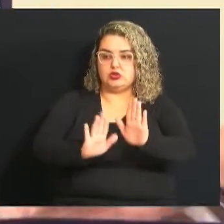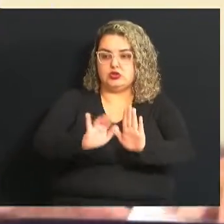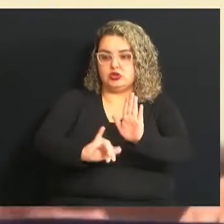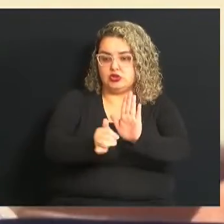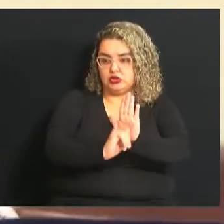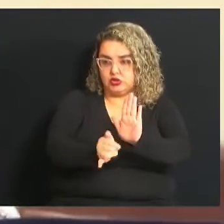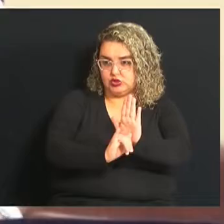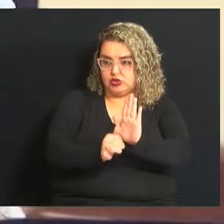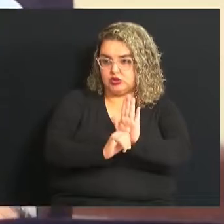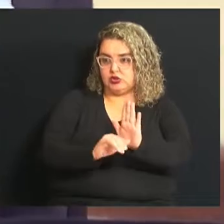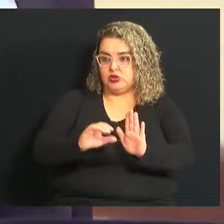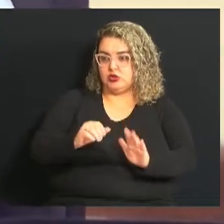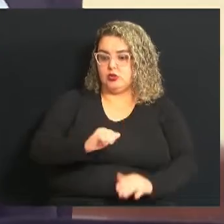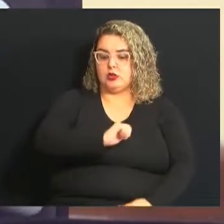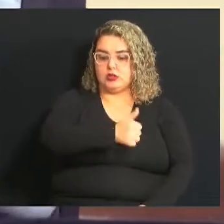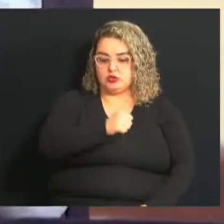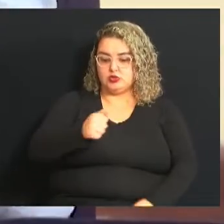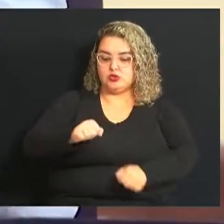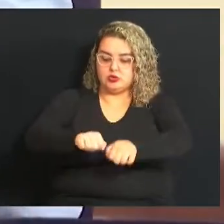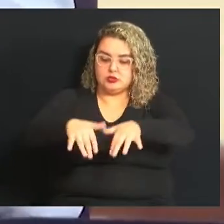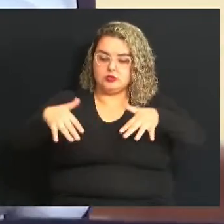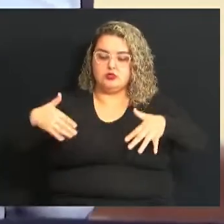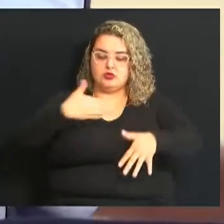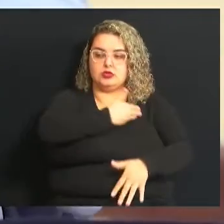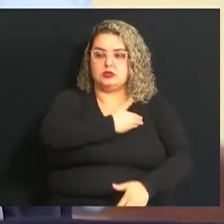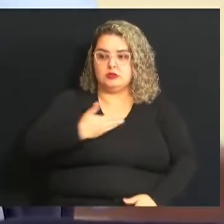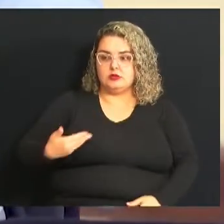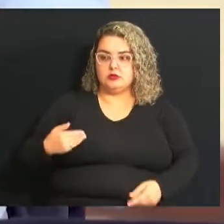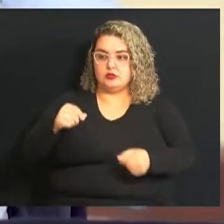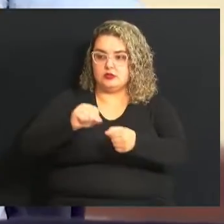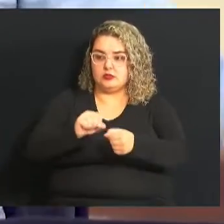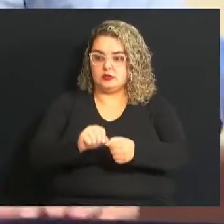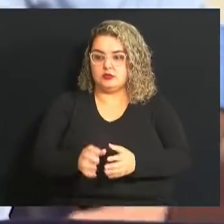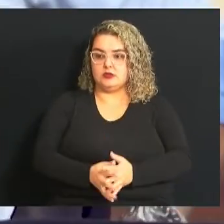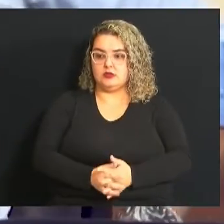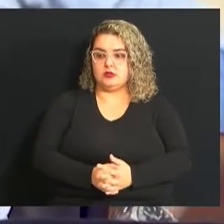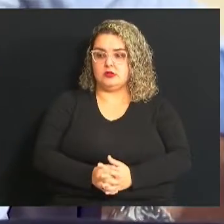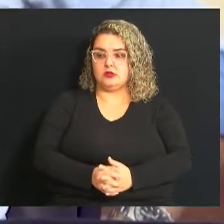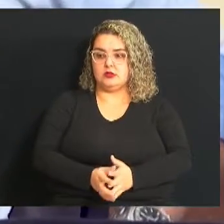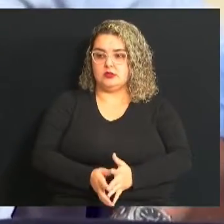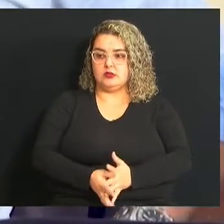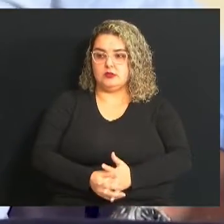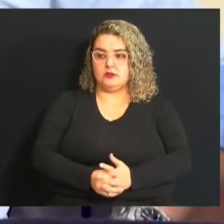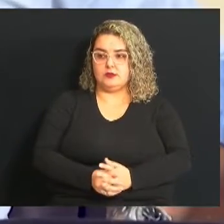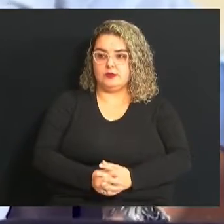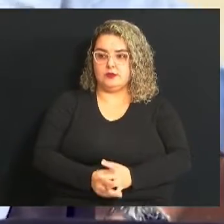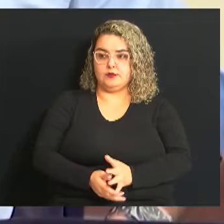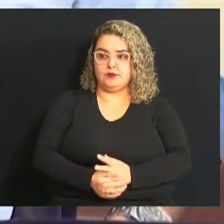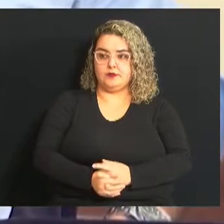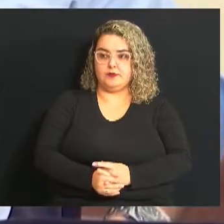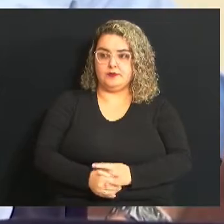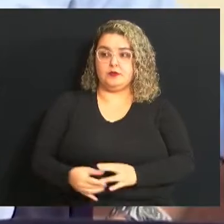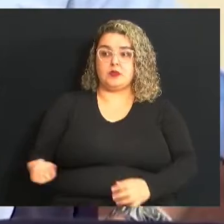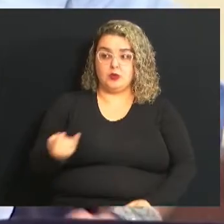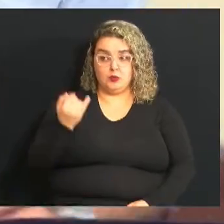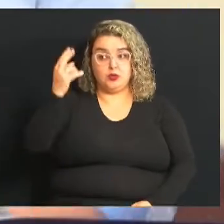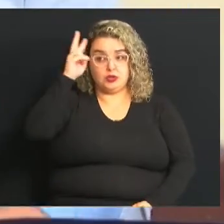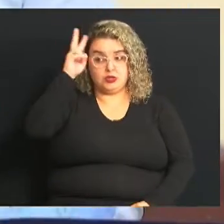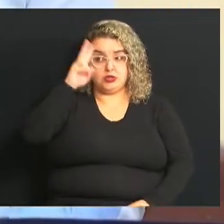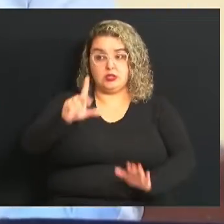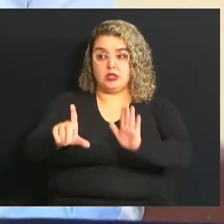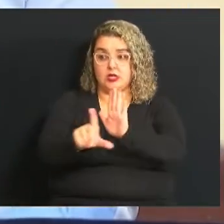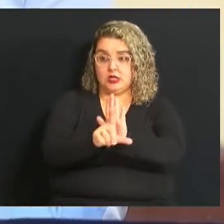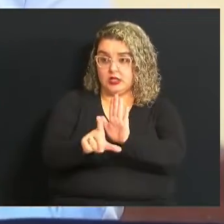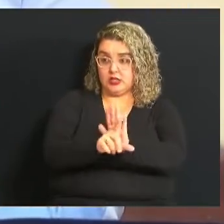com as 11 audiências públicas, né, que nós fizemos. É importante lembrar que a